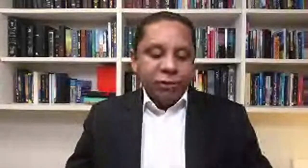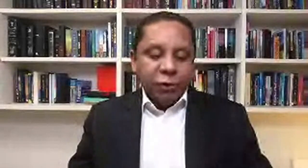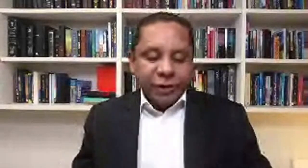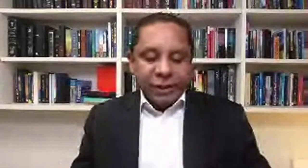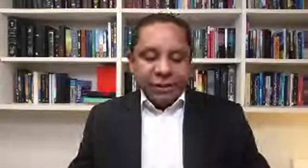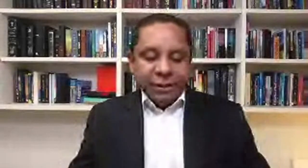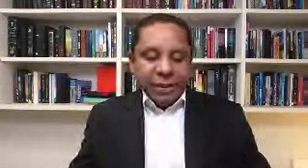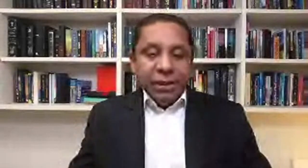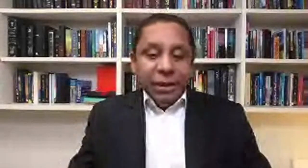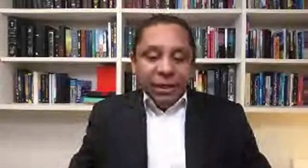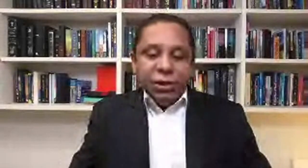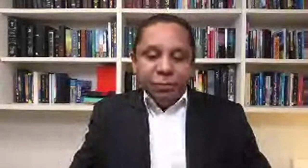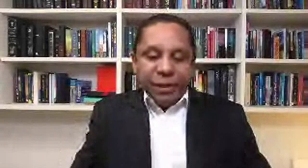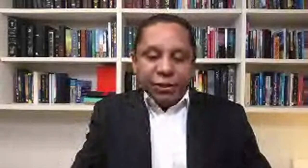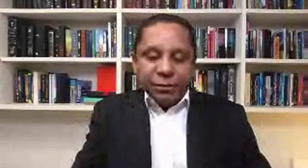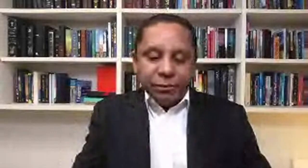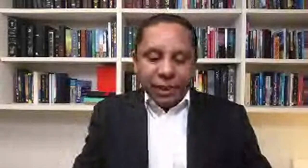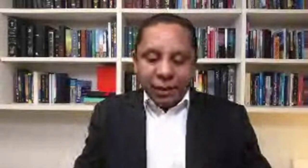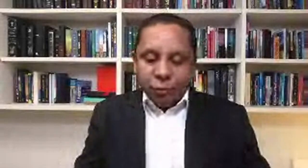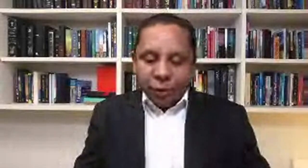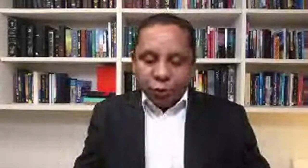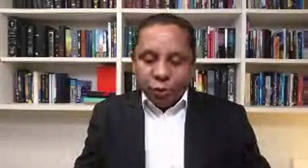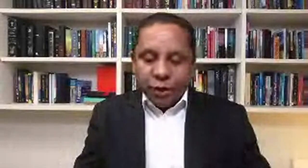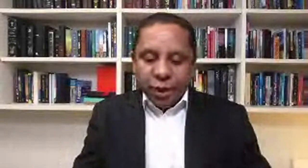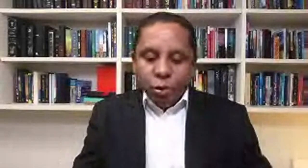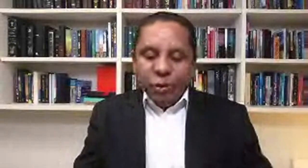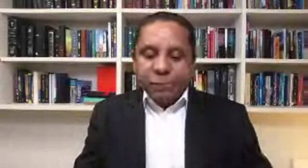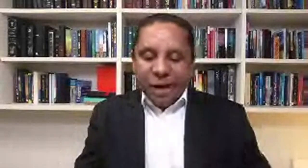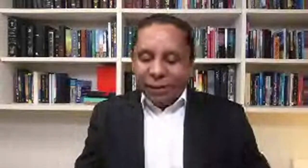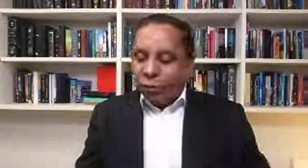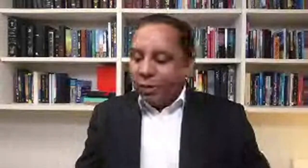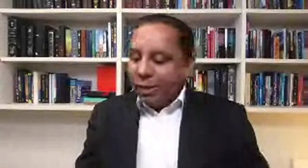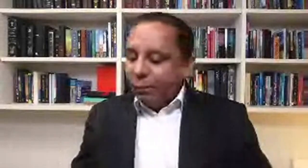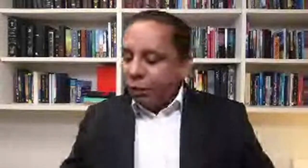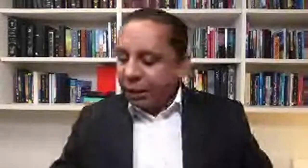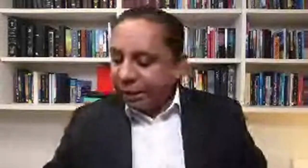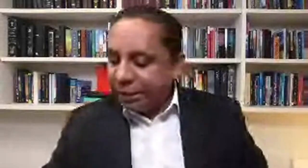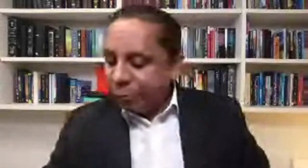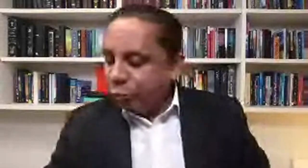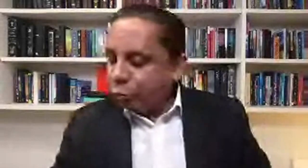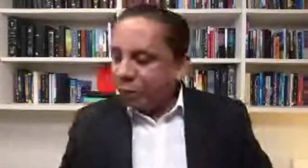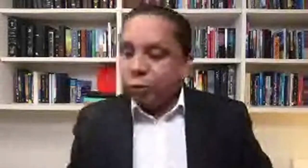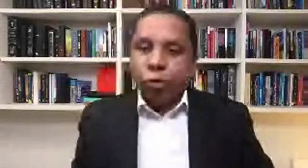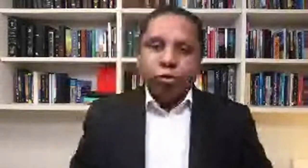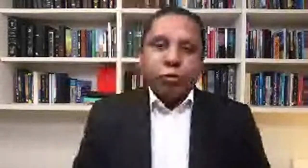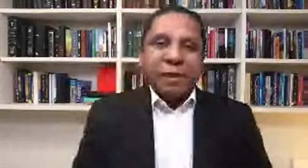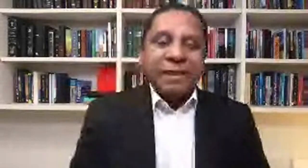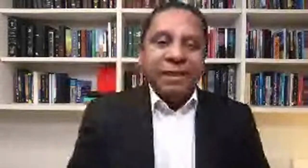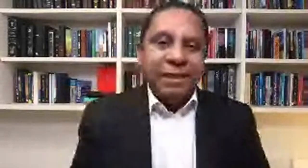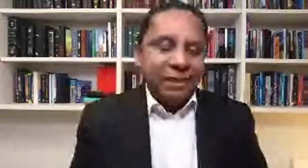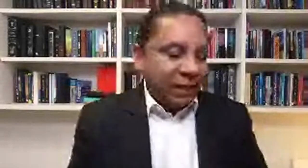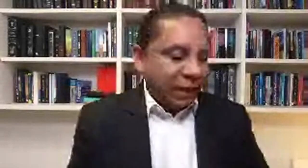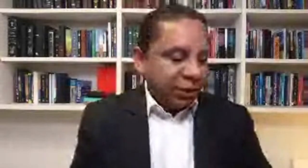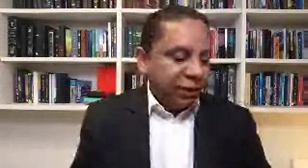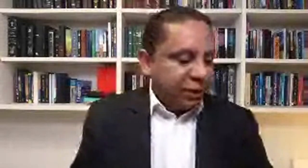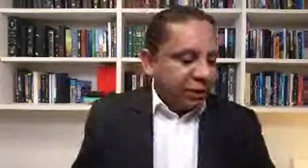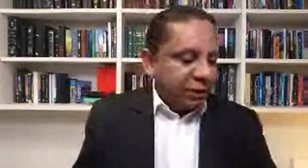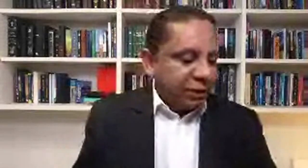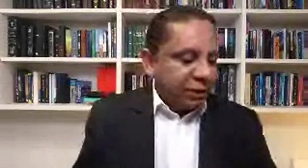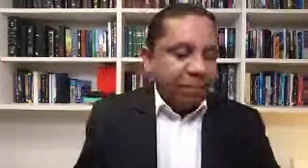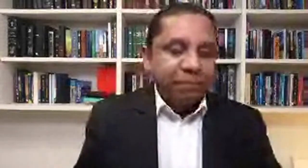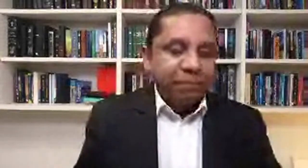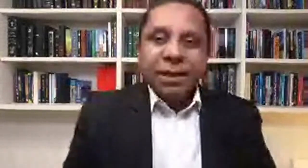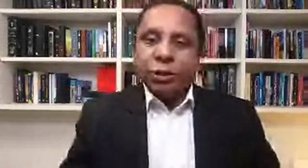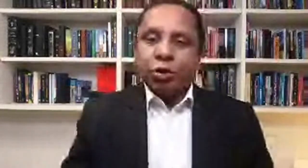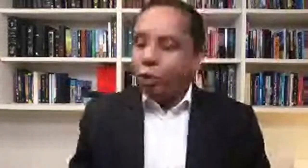Deus abençoe vocês grandemente. Obrigado, pastor Luiz Mário. Nós agradecemos muito a todos os presidentes da Igreja